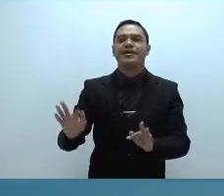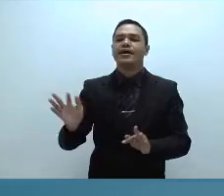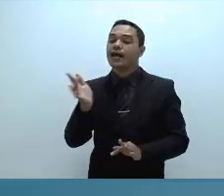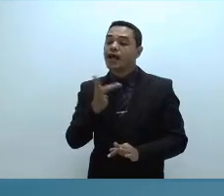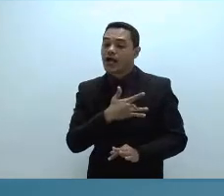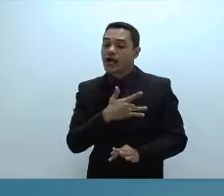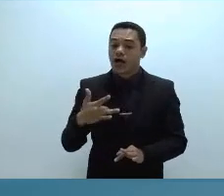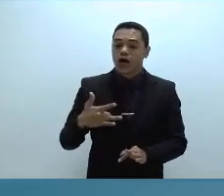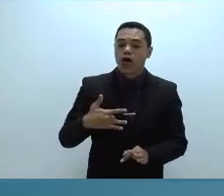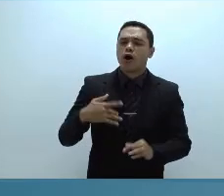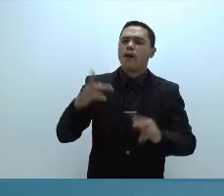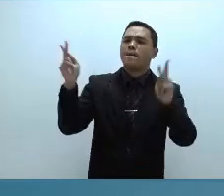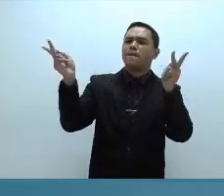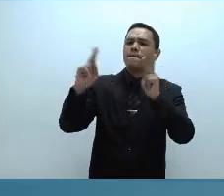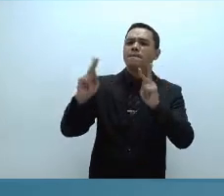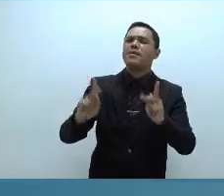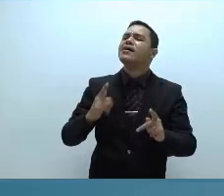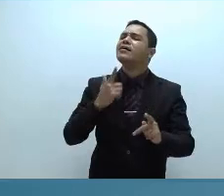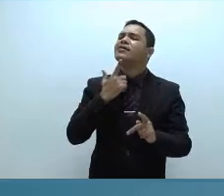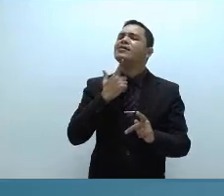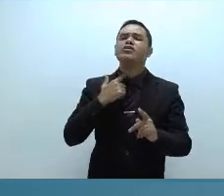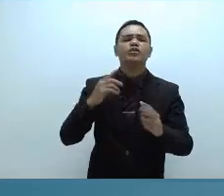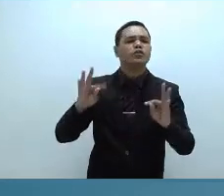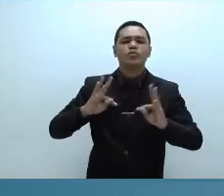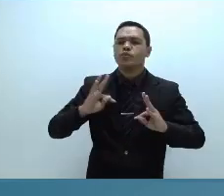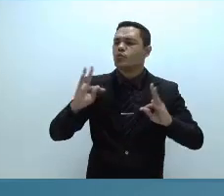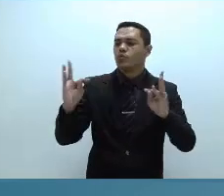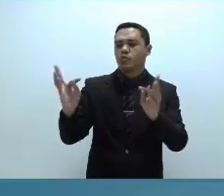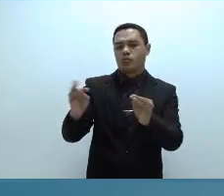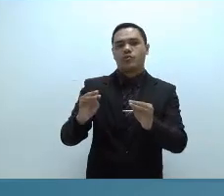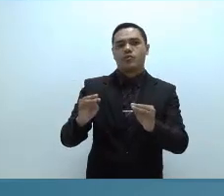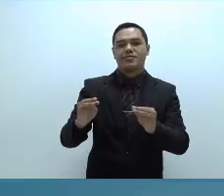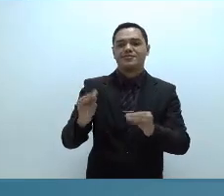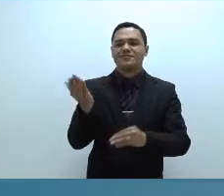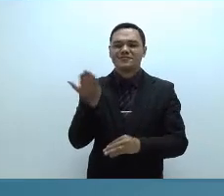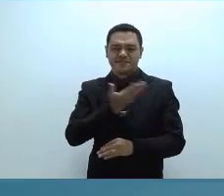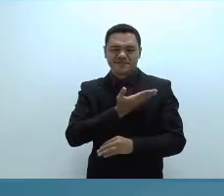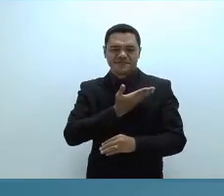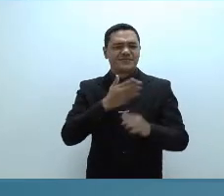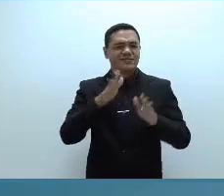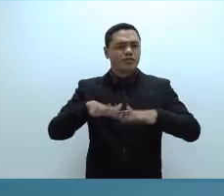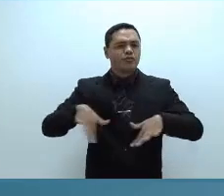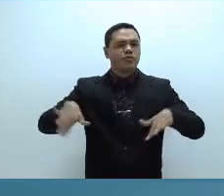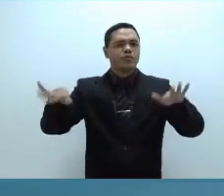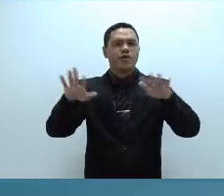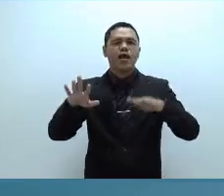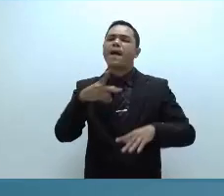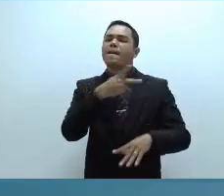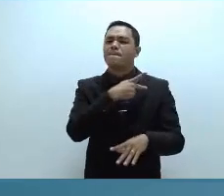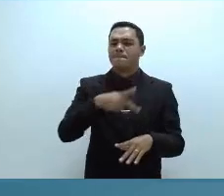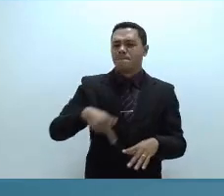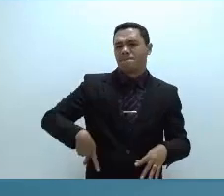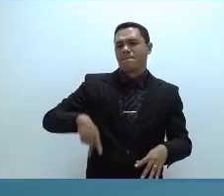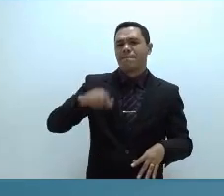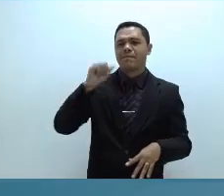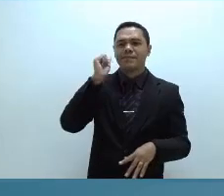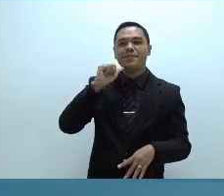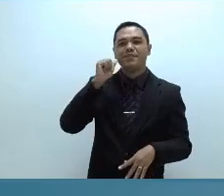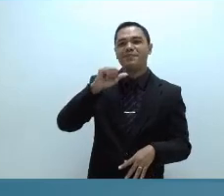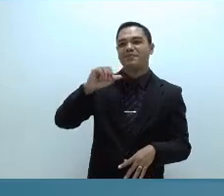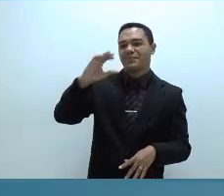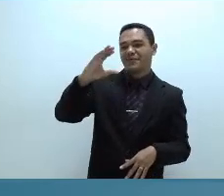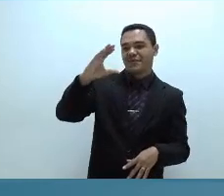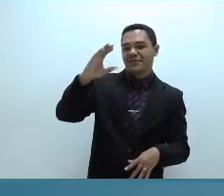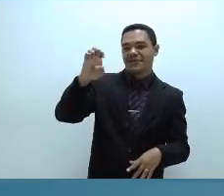para todos nós, para minhas queridas colegas e para todos nós, para a presidente. Que Deus ilumine